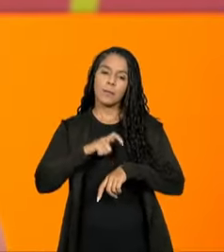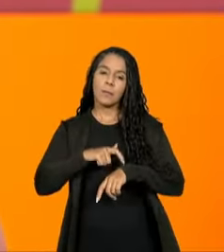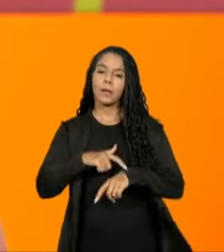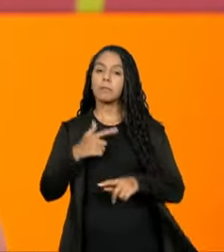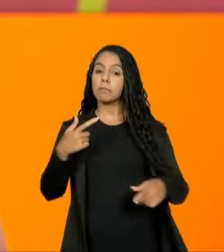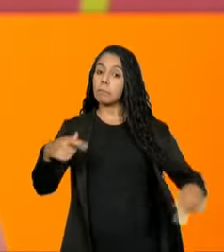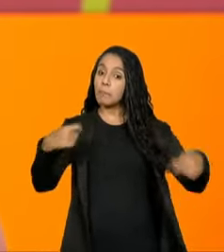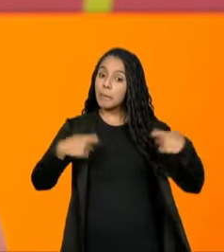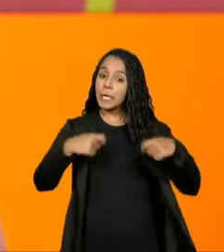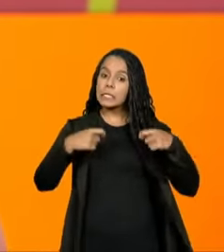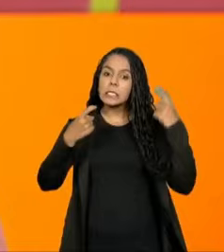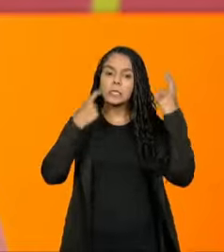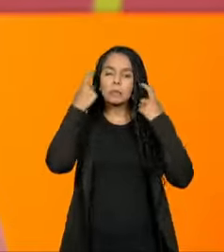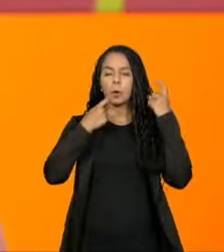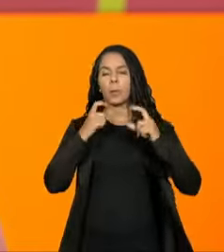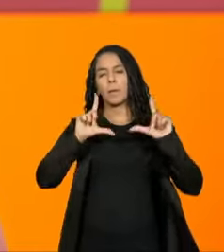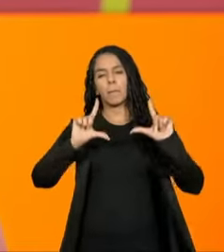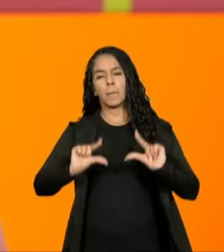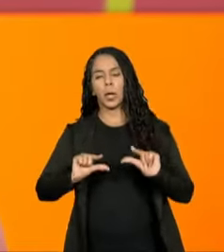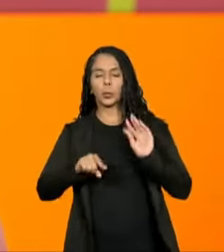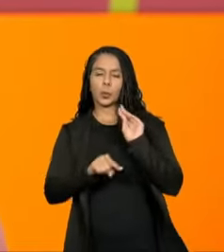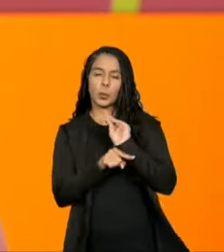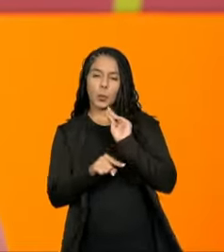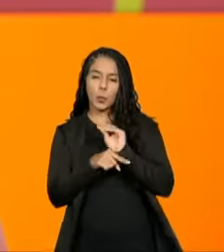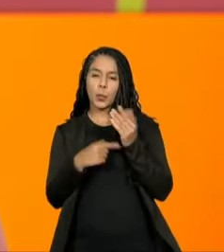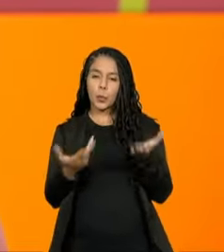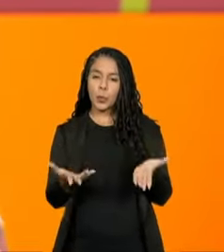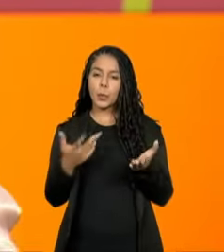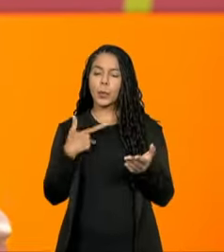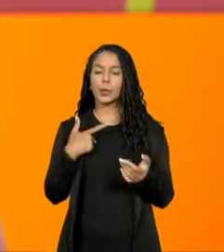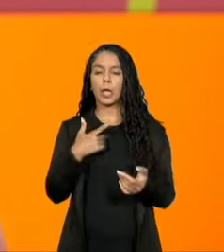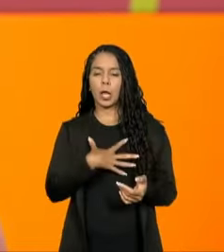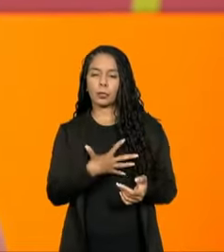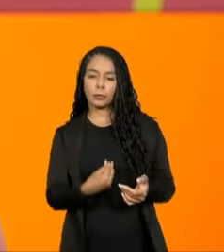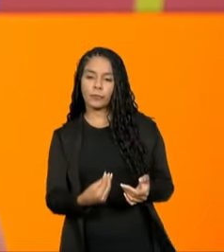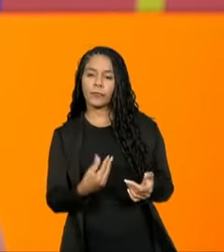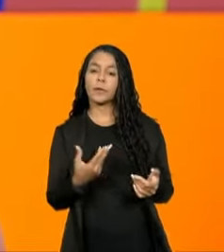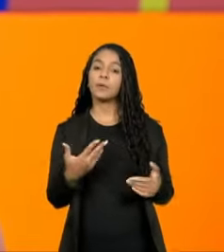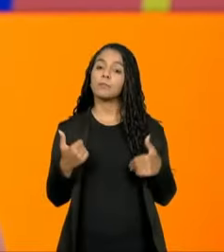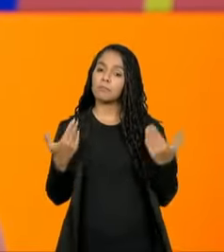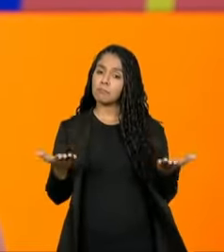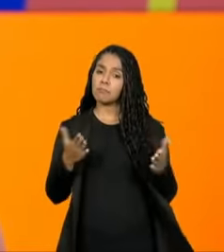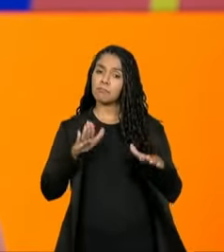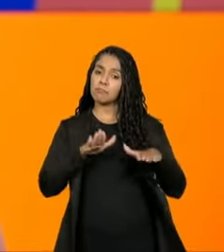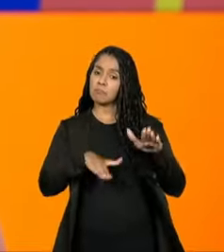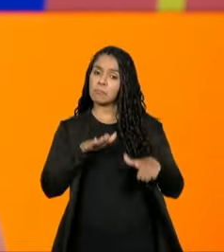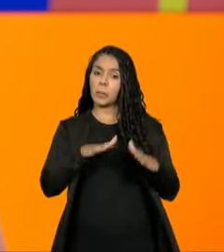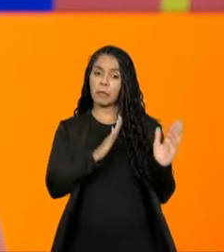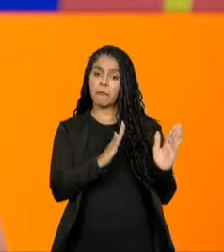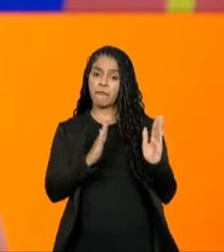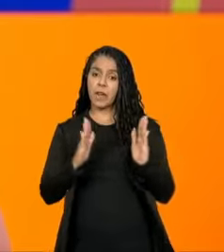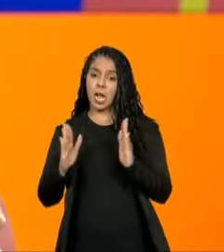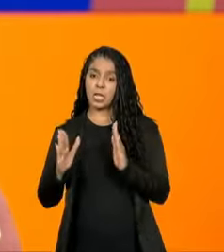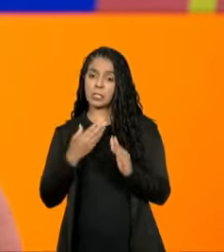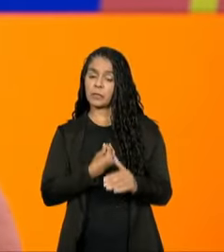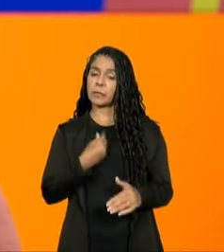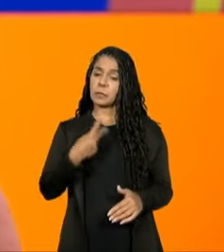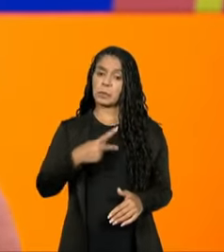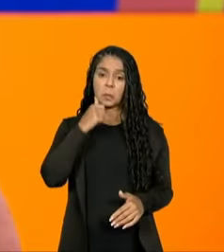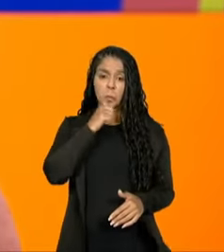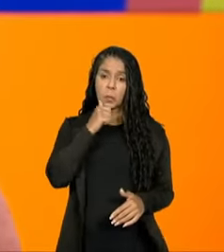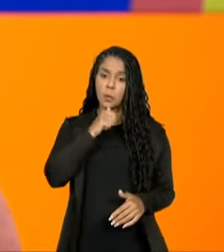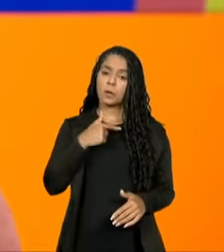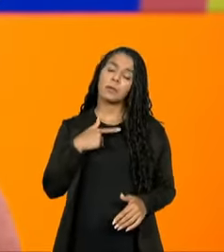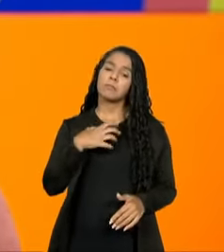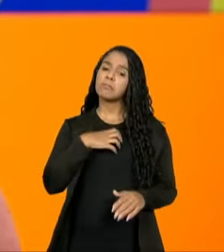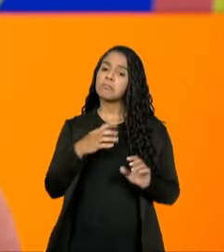se preocupar talvez um pouco menos com os cuidados ali dos filhos. Então, assim, dependendo da fase de vida dessa mulher, é um momento que ela